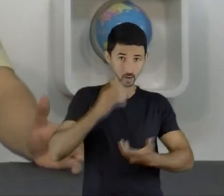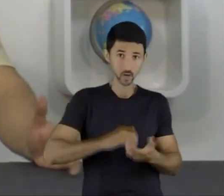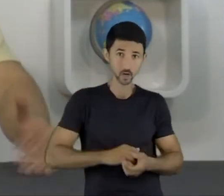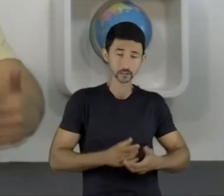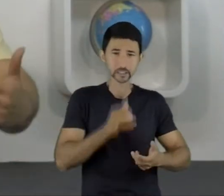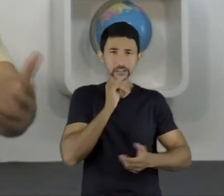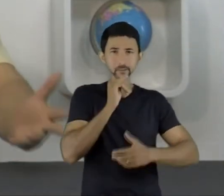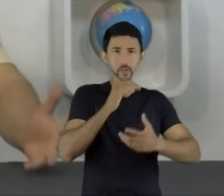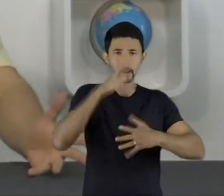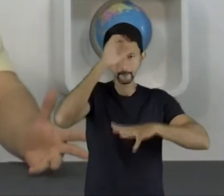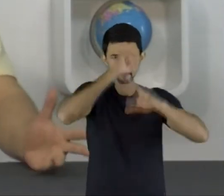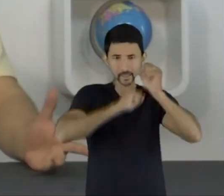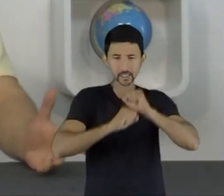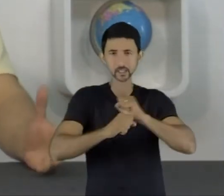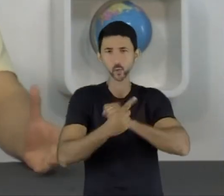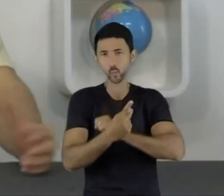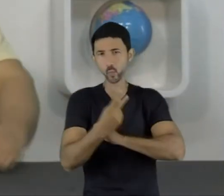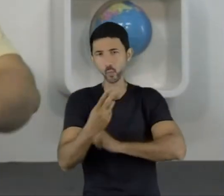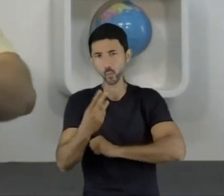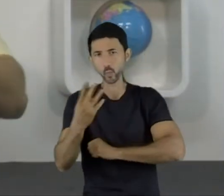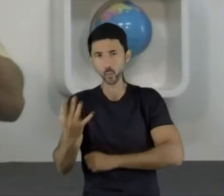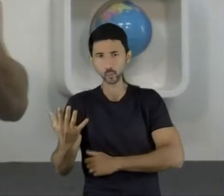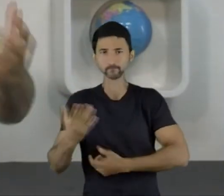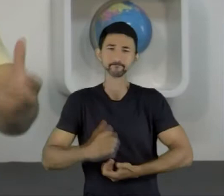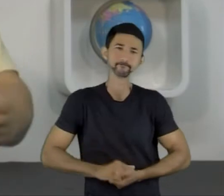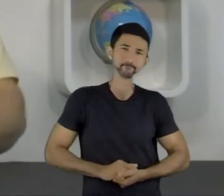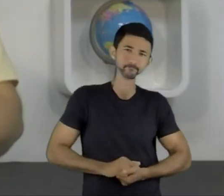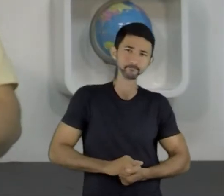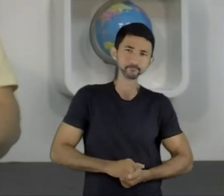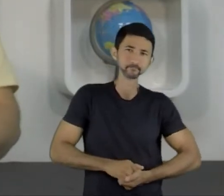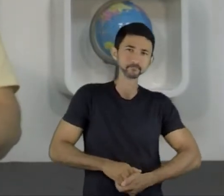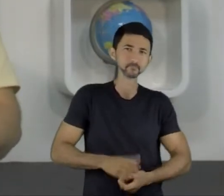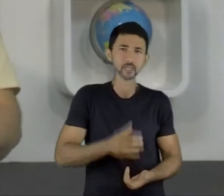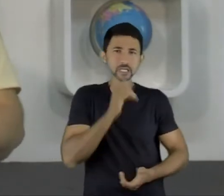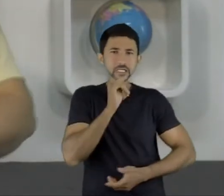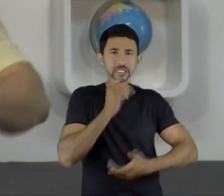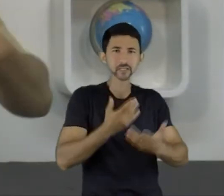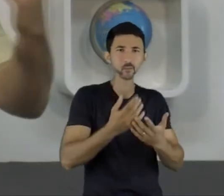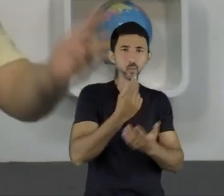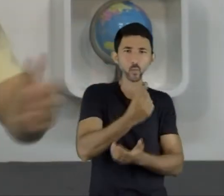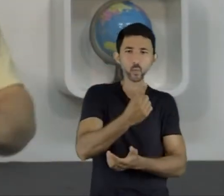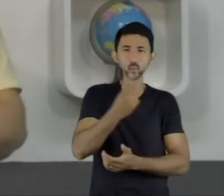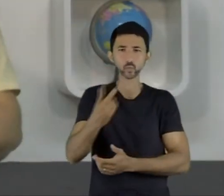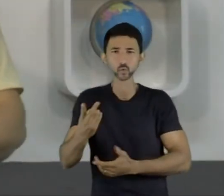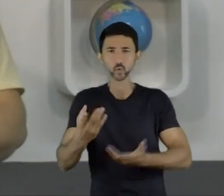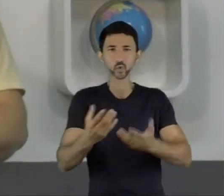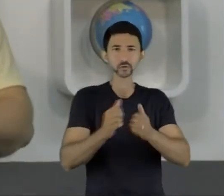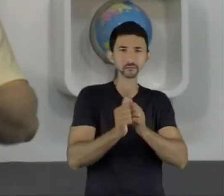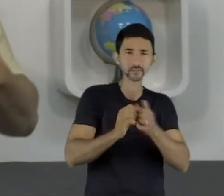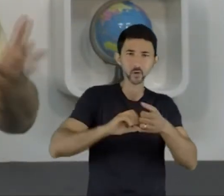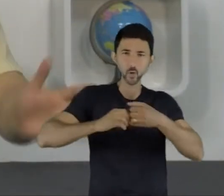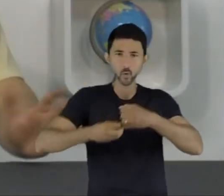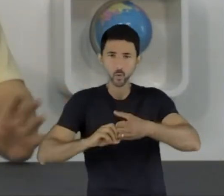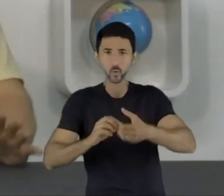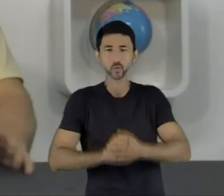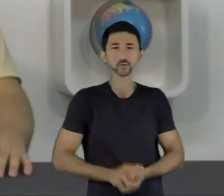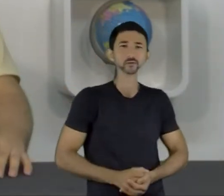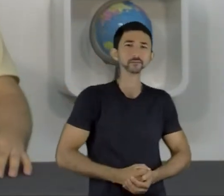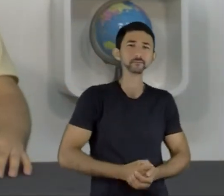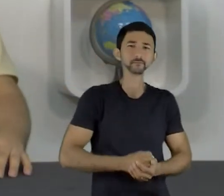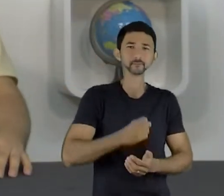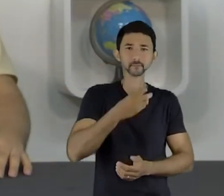gente aprende primeiro a contar, não é? Às vezes com aquelas velhas frases, 1, 2, feijão com arroz, 3, 4, feijão no